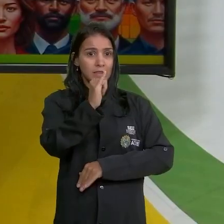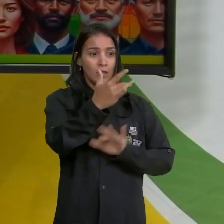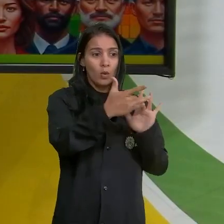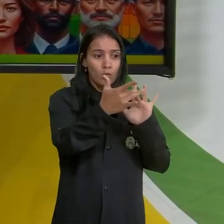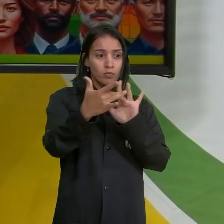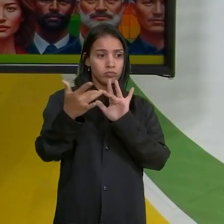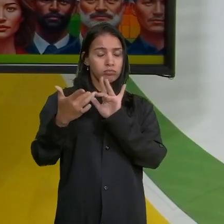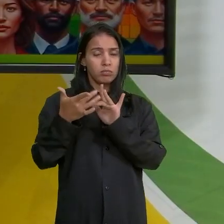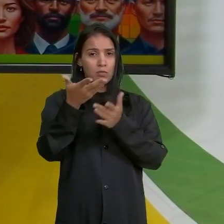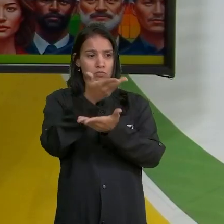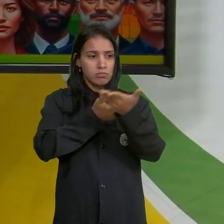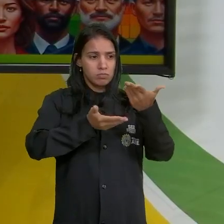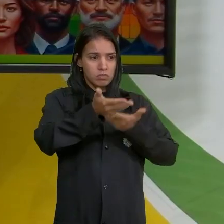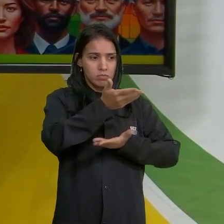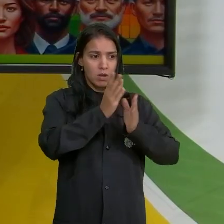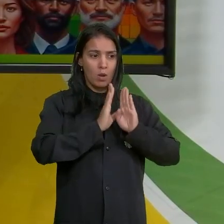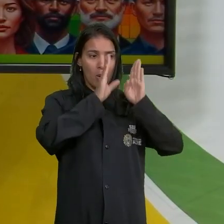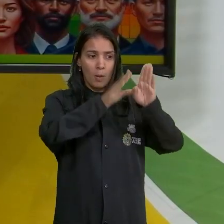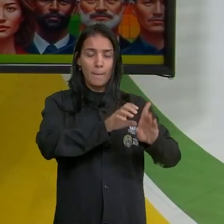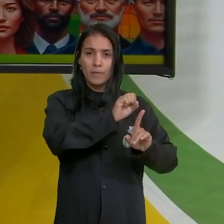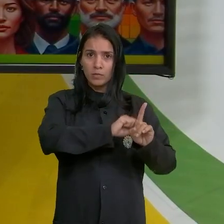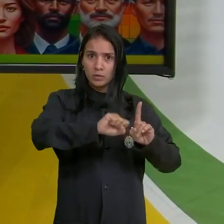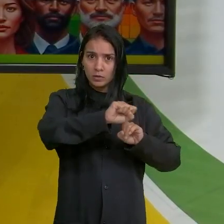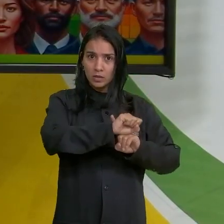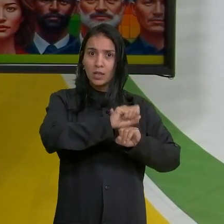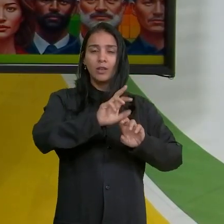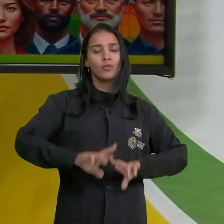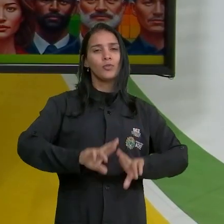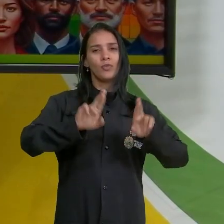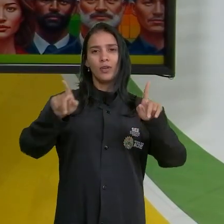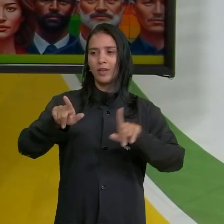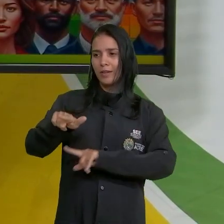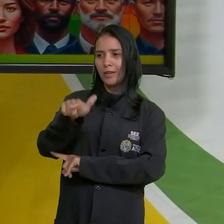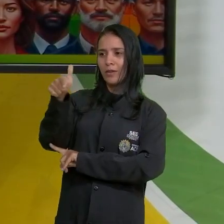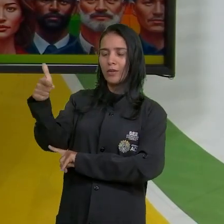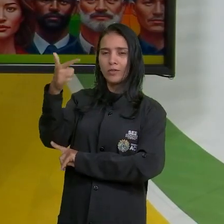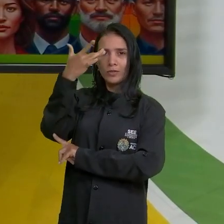padrões sociais absolutamente diferentes